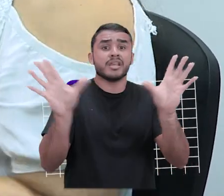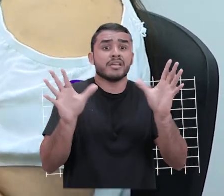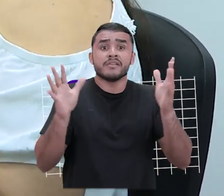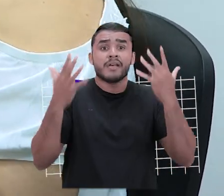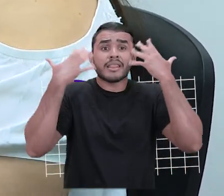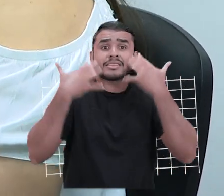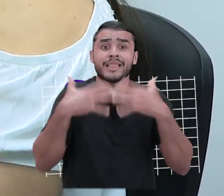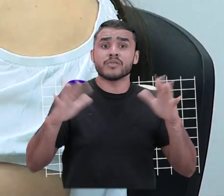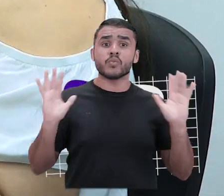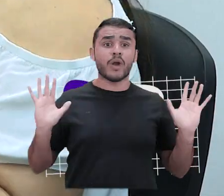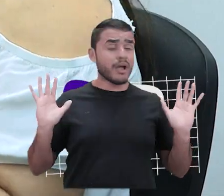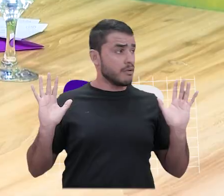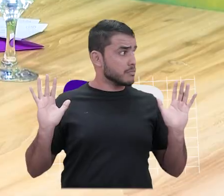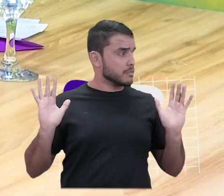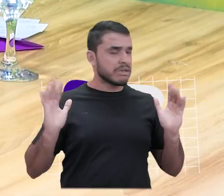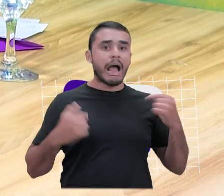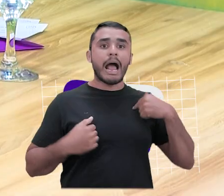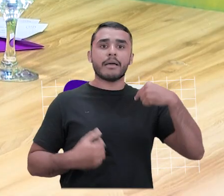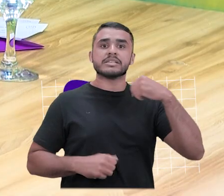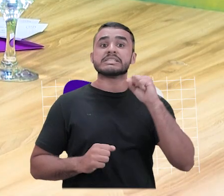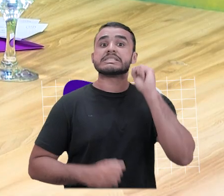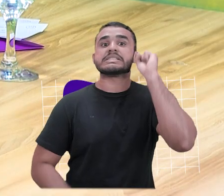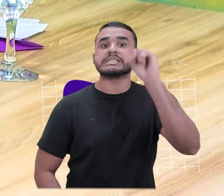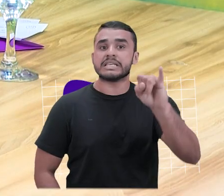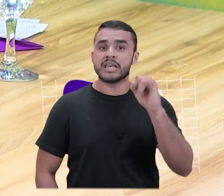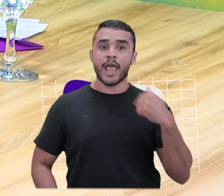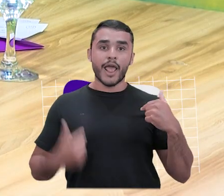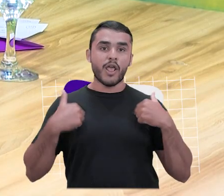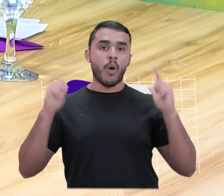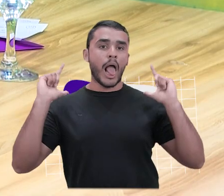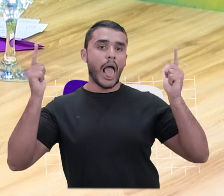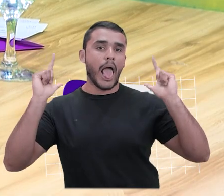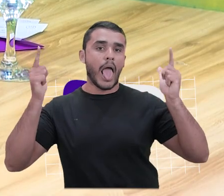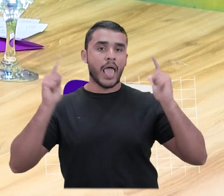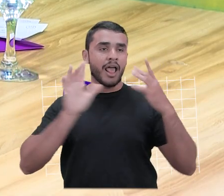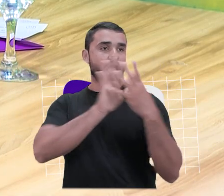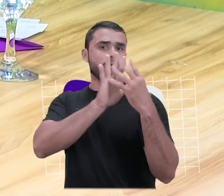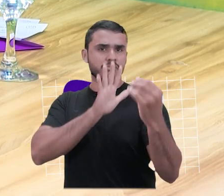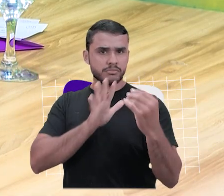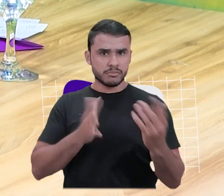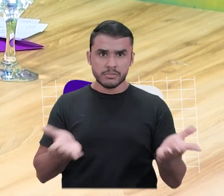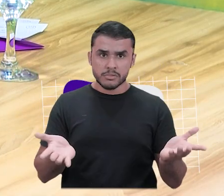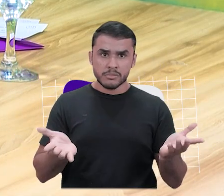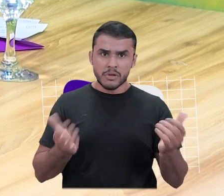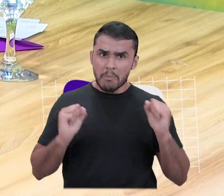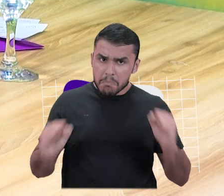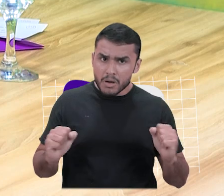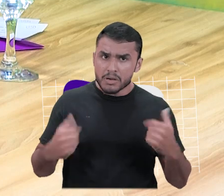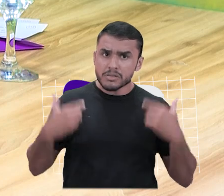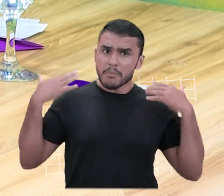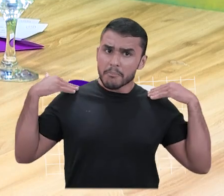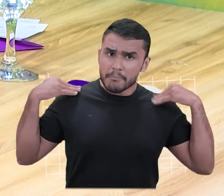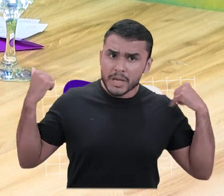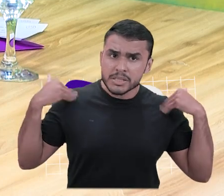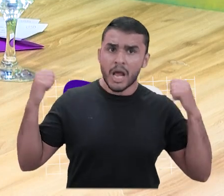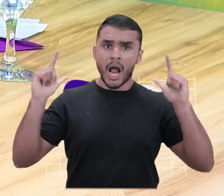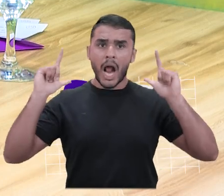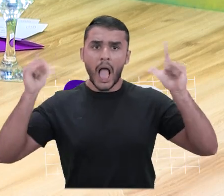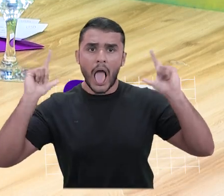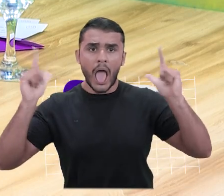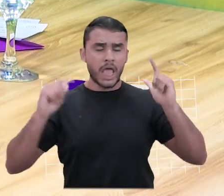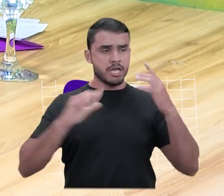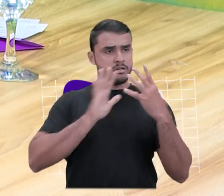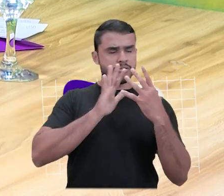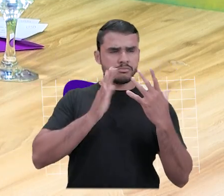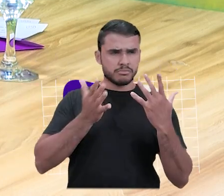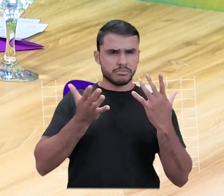Pronto. A gente tem que... ok, não pode... Não. A gente não bebe, a gente nada, não sai, a gente não vive. Não vive.